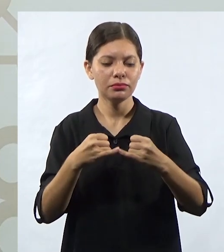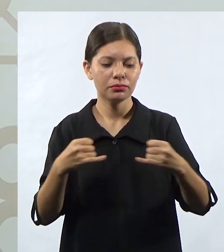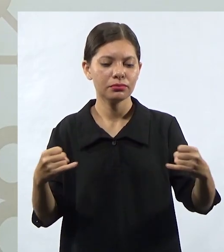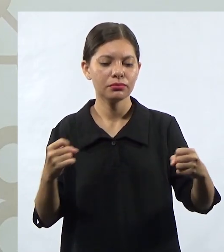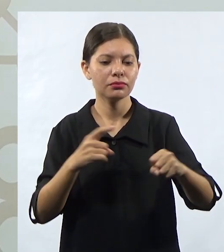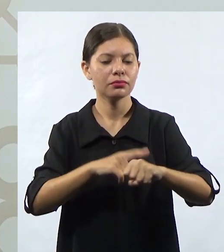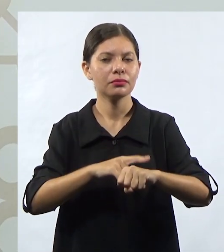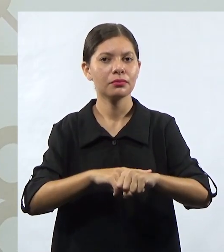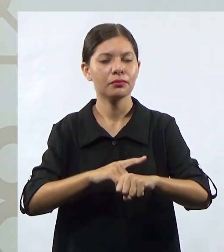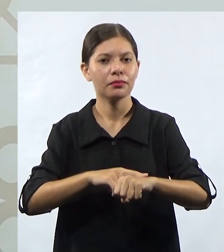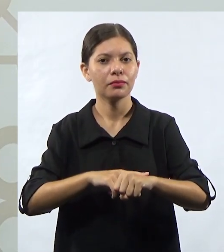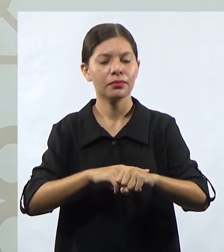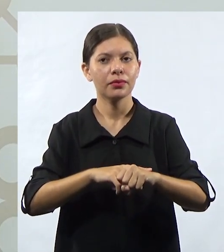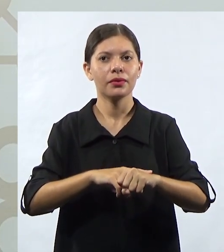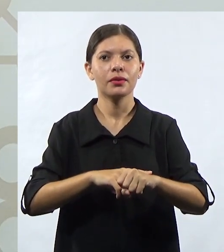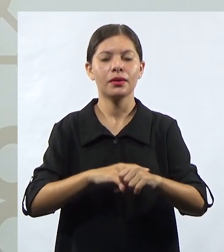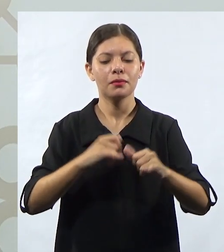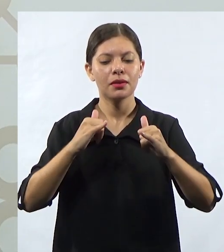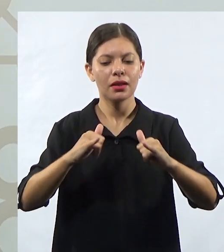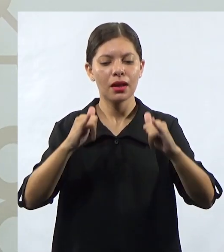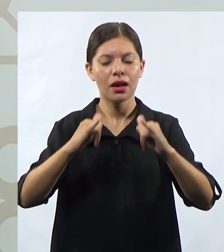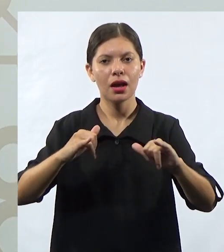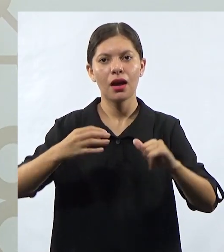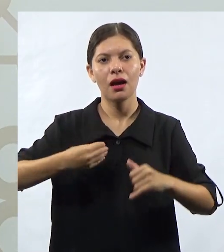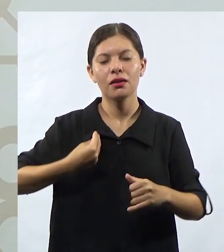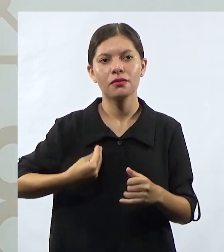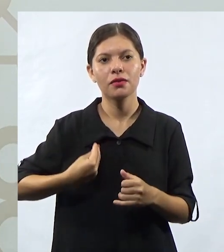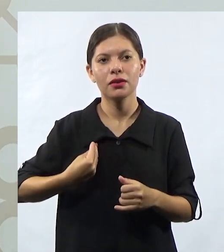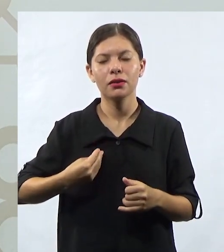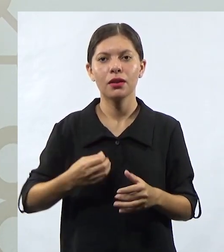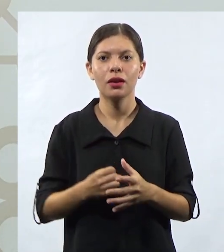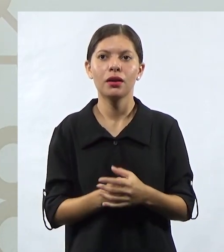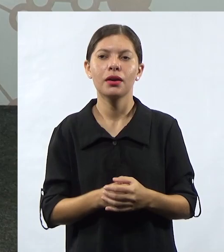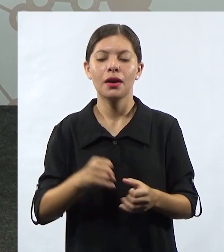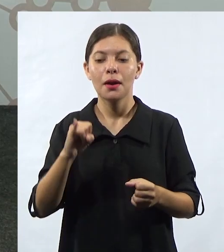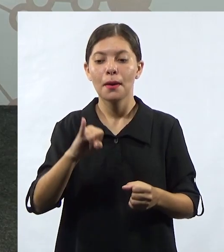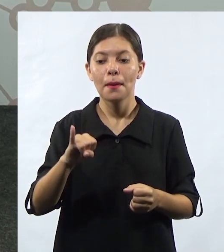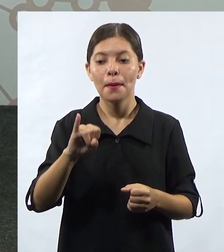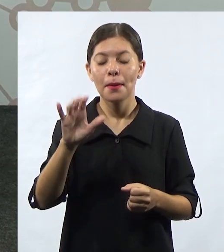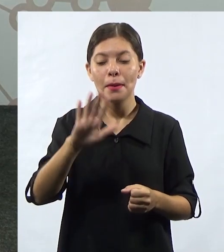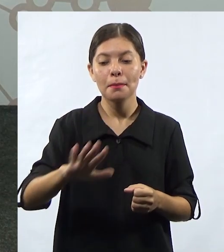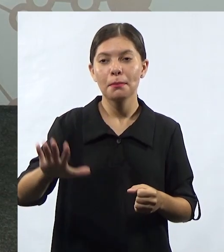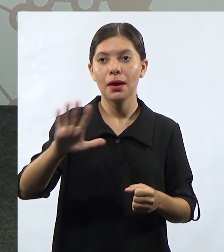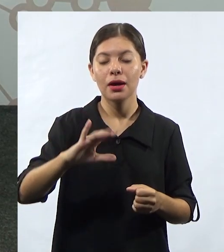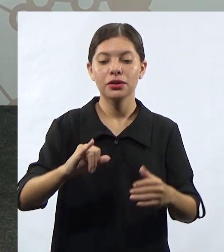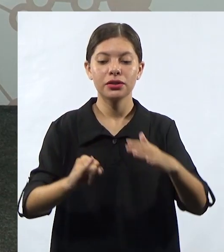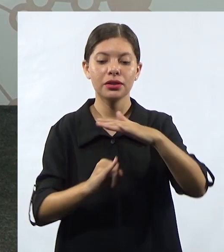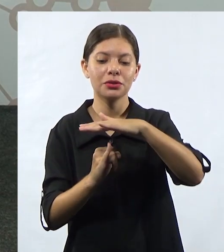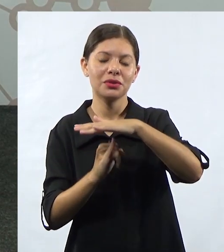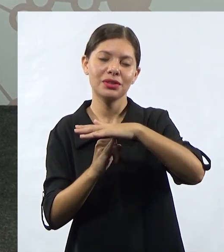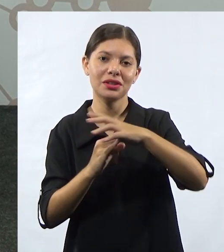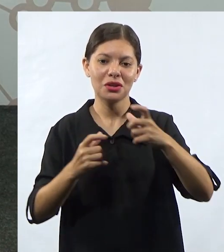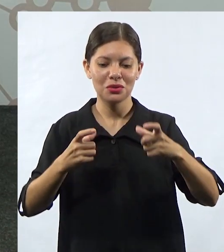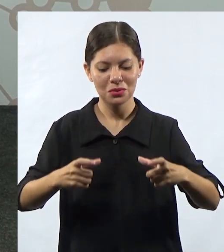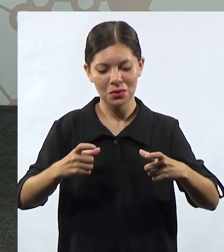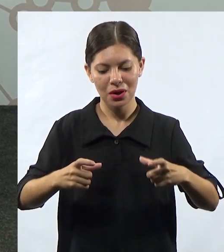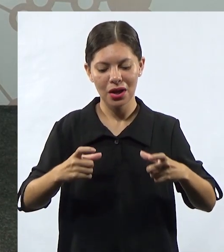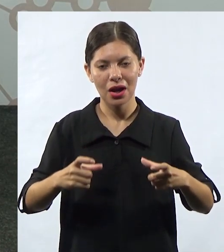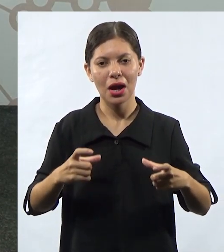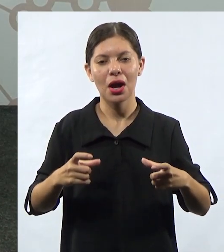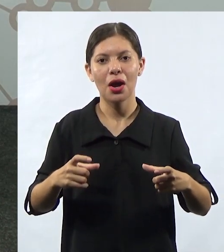Também imagens do local, da instituição, né? Para você, por exemplo, contar a evolução